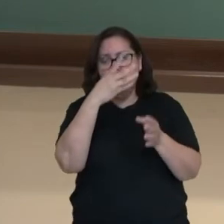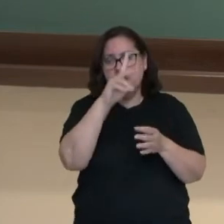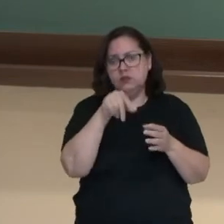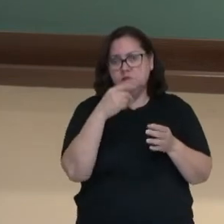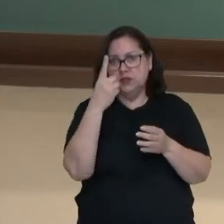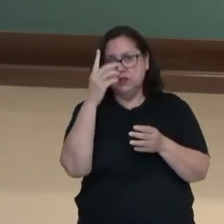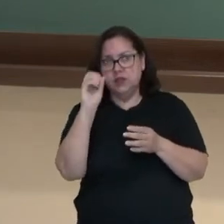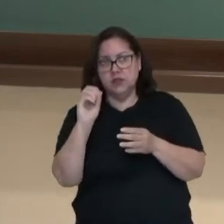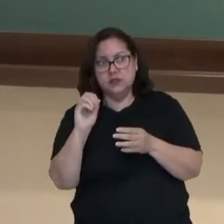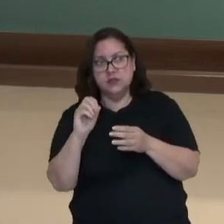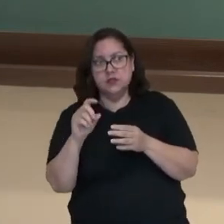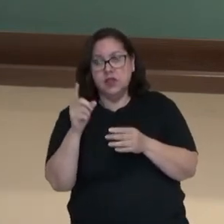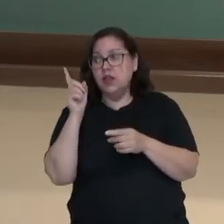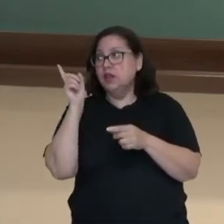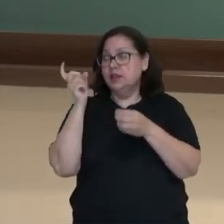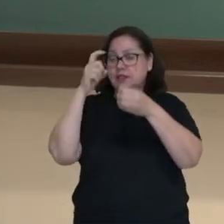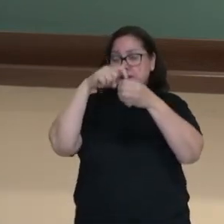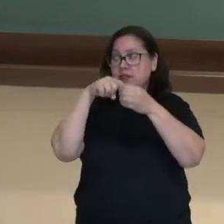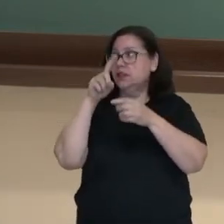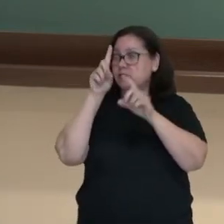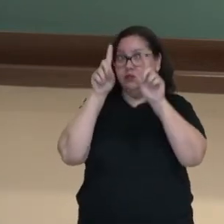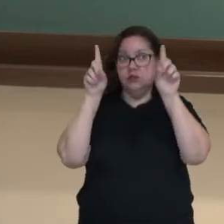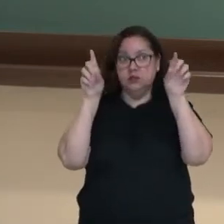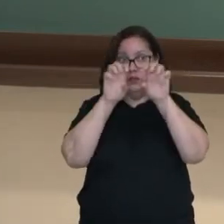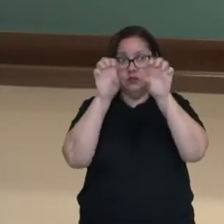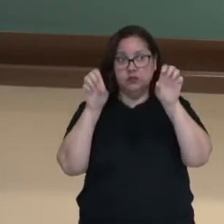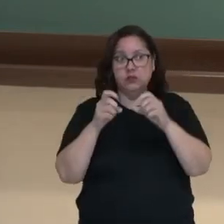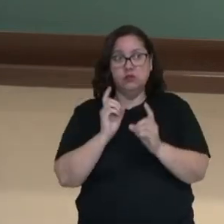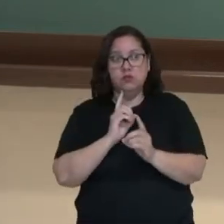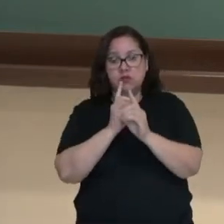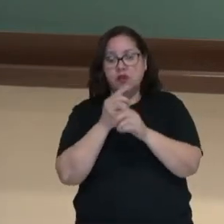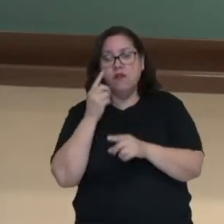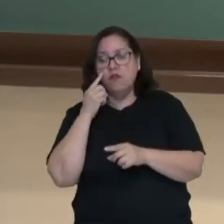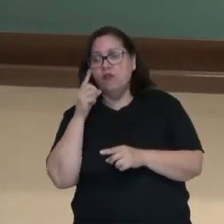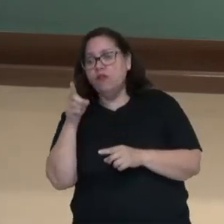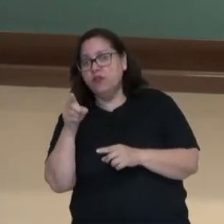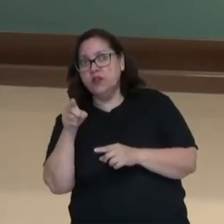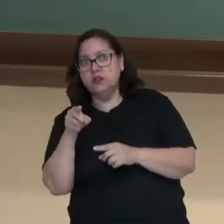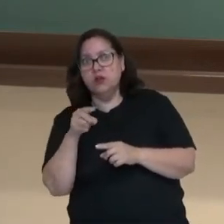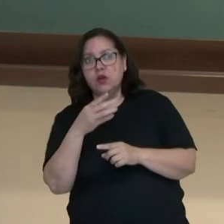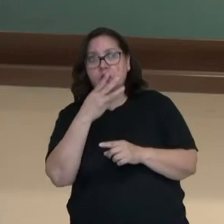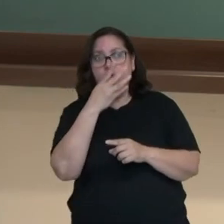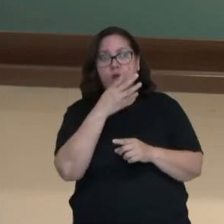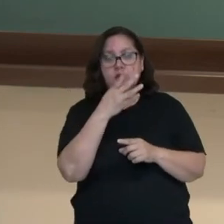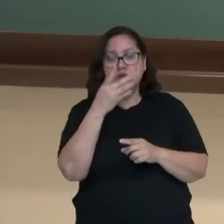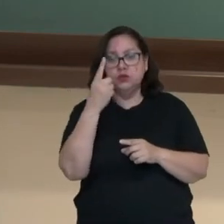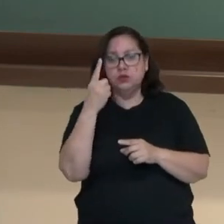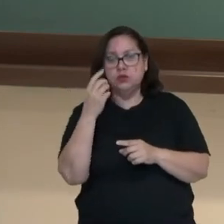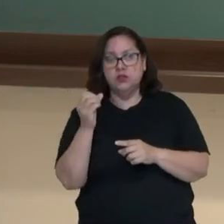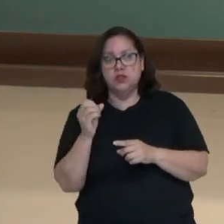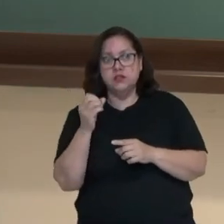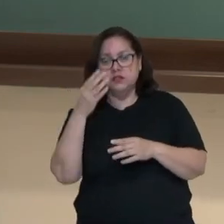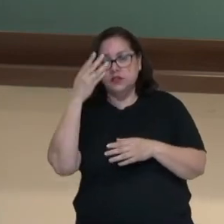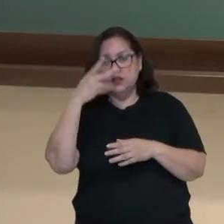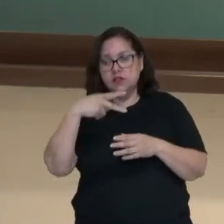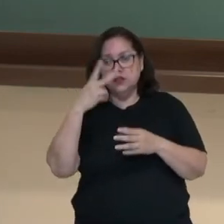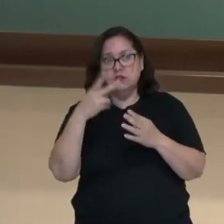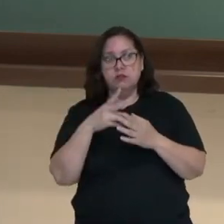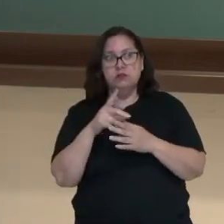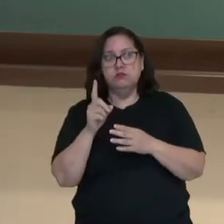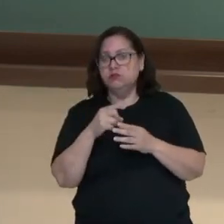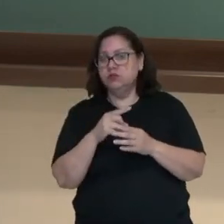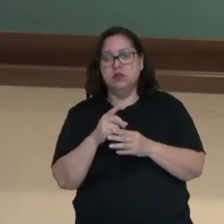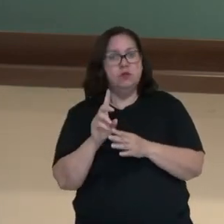e 10, aqui dentro desse sistema eu vou verificar que o 4 e o 10 ao mesmo tempo